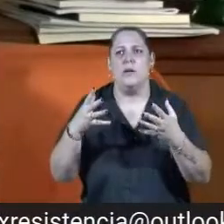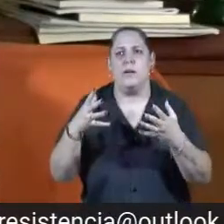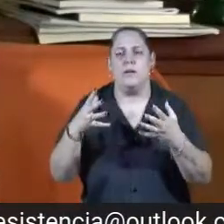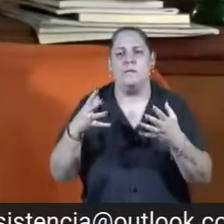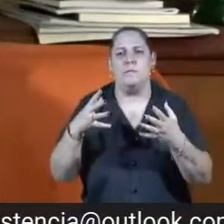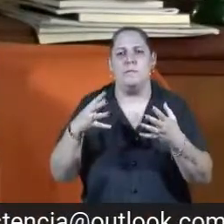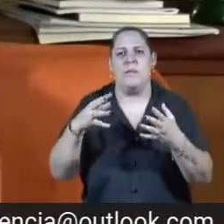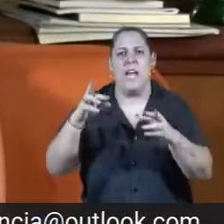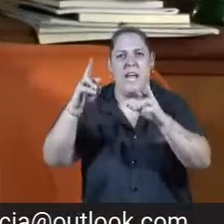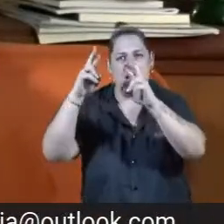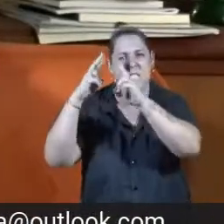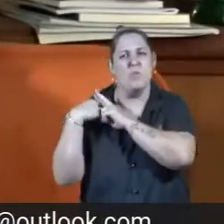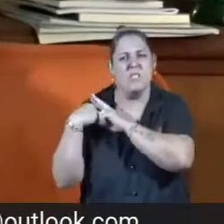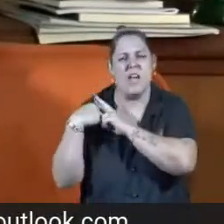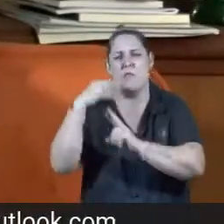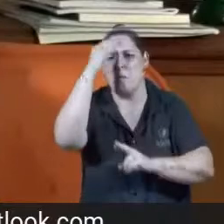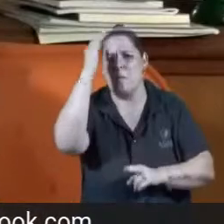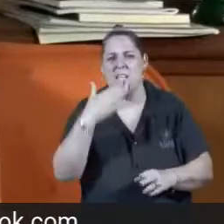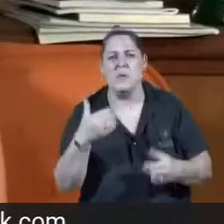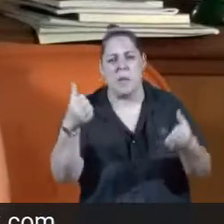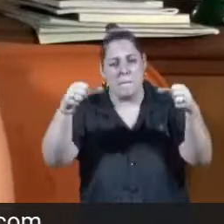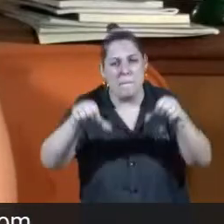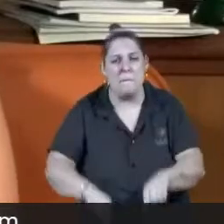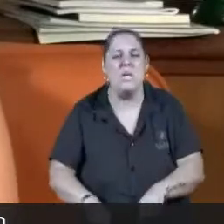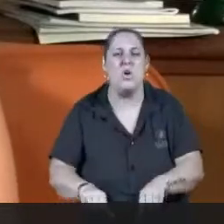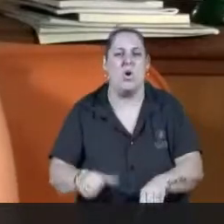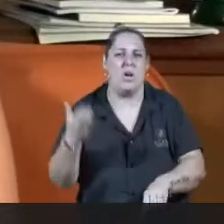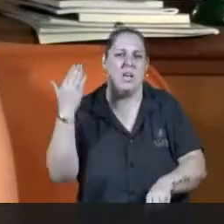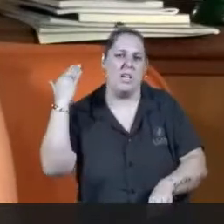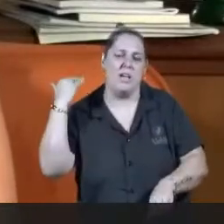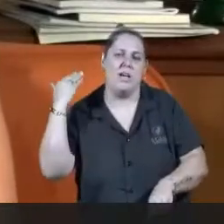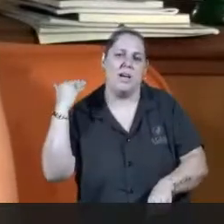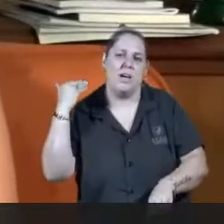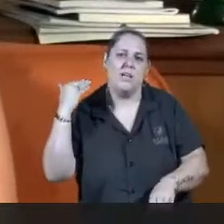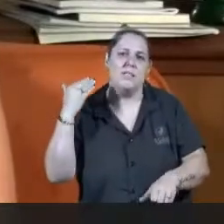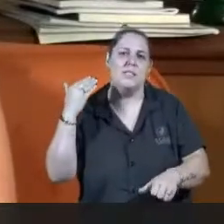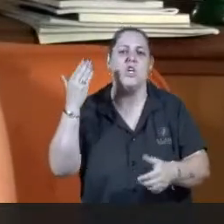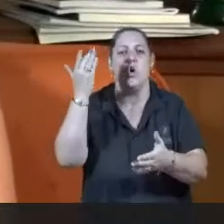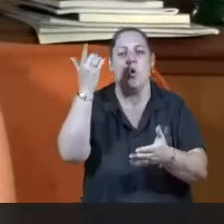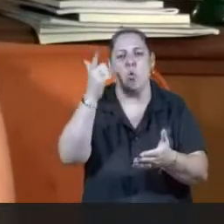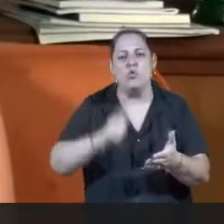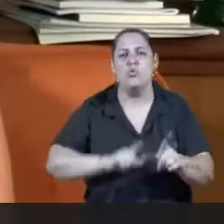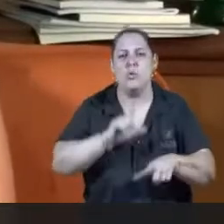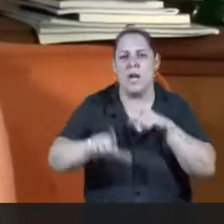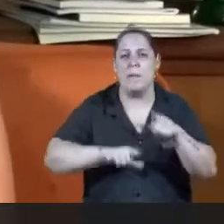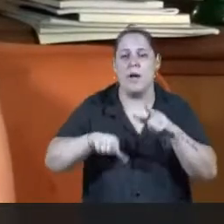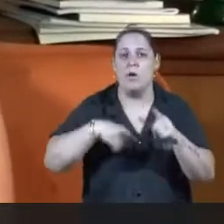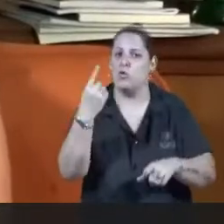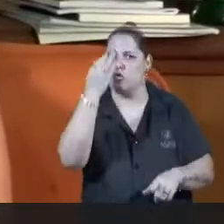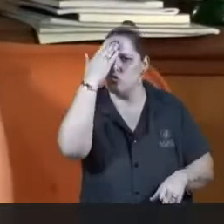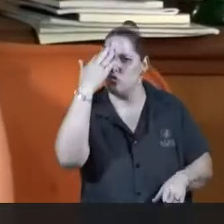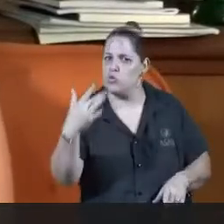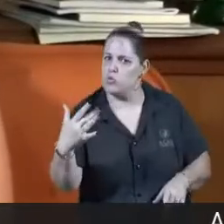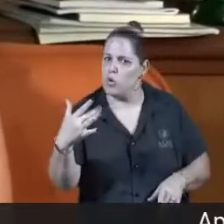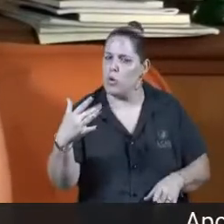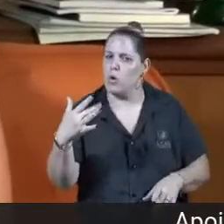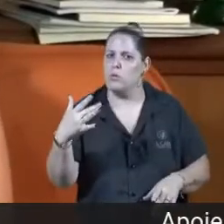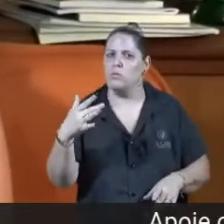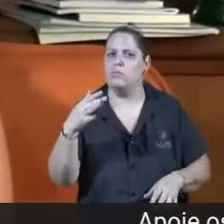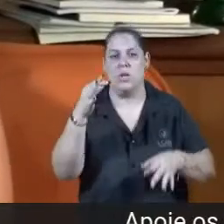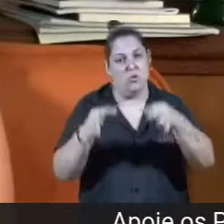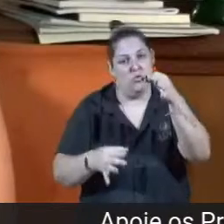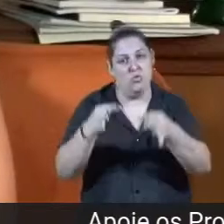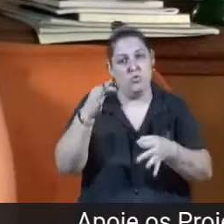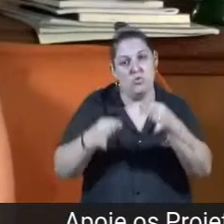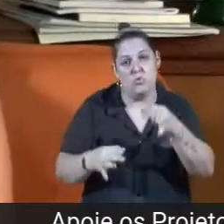pegou e dê seguimento a isso, nesse nosso sonho, nesse nosso objetivo, né, de uma sociedade mais ética e mais justa